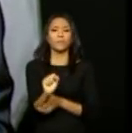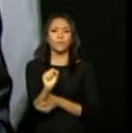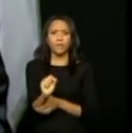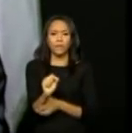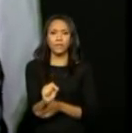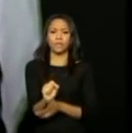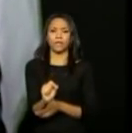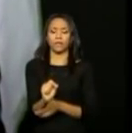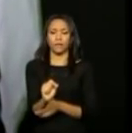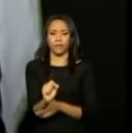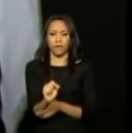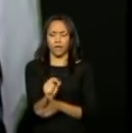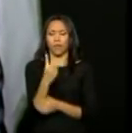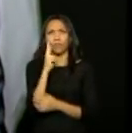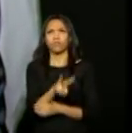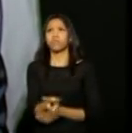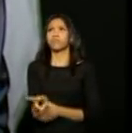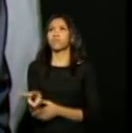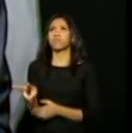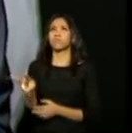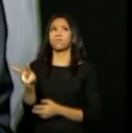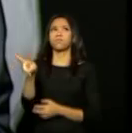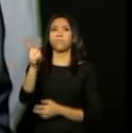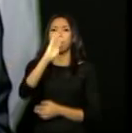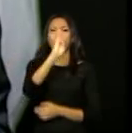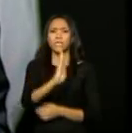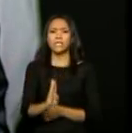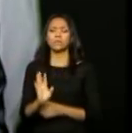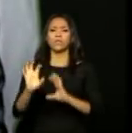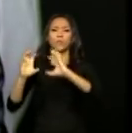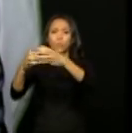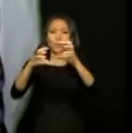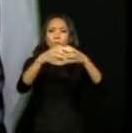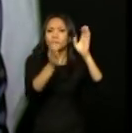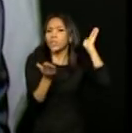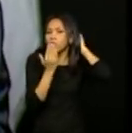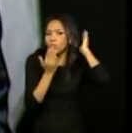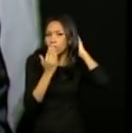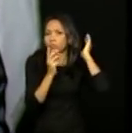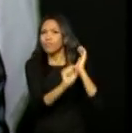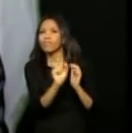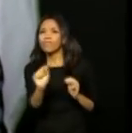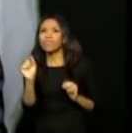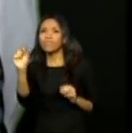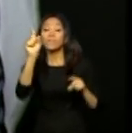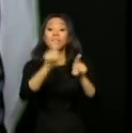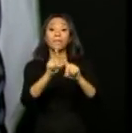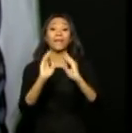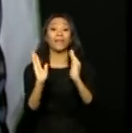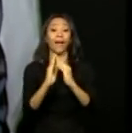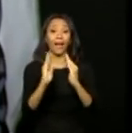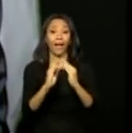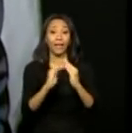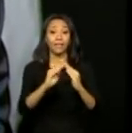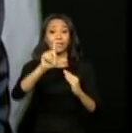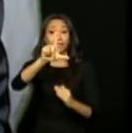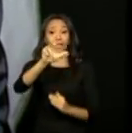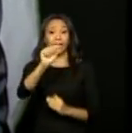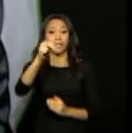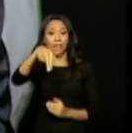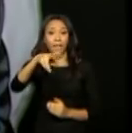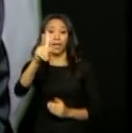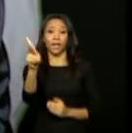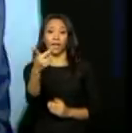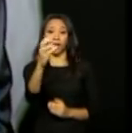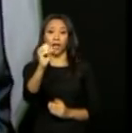esplendorosos Brasis. O Brasil das aldeias indígenas e das lan house, das orquestras